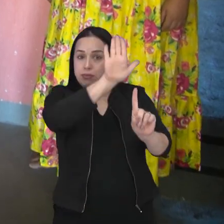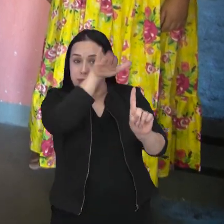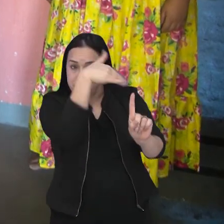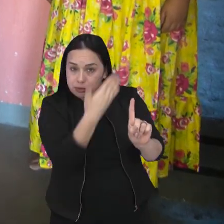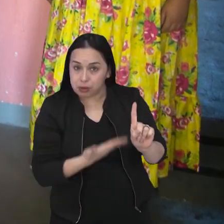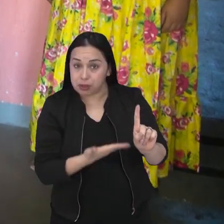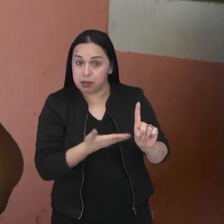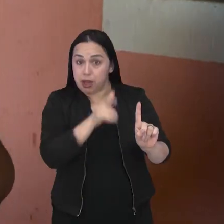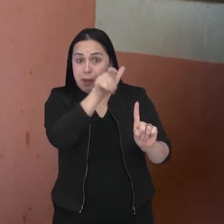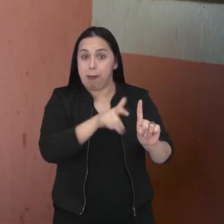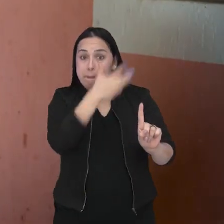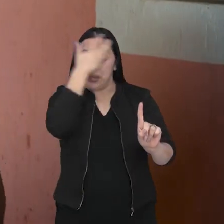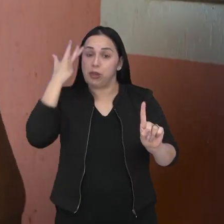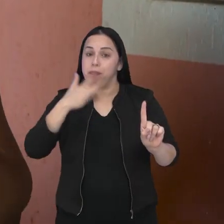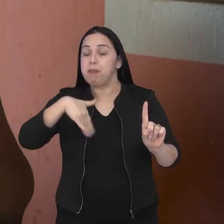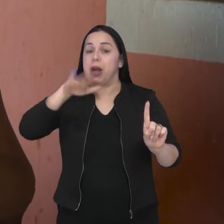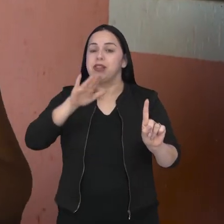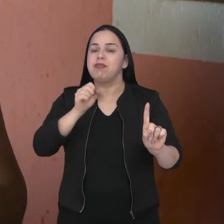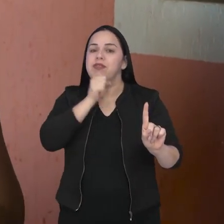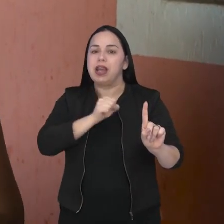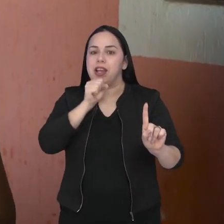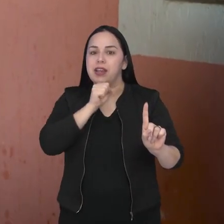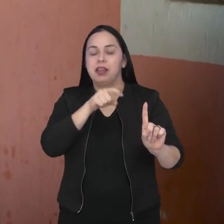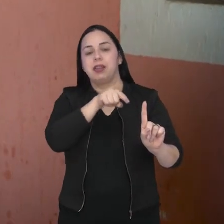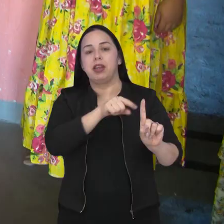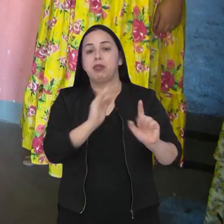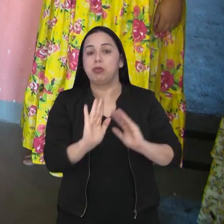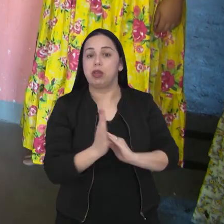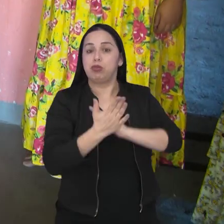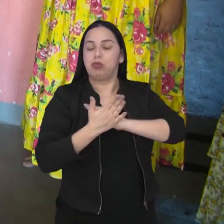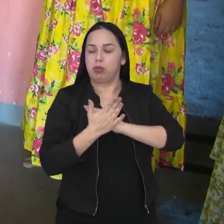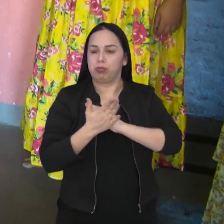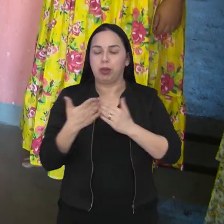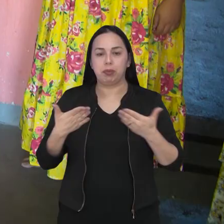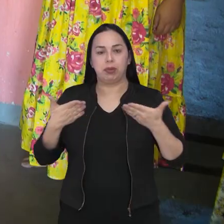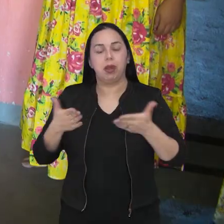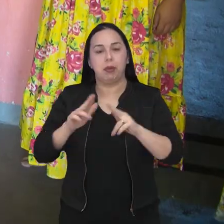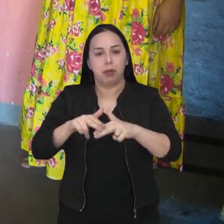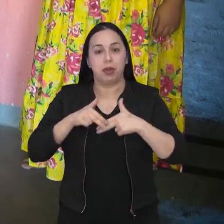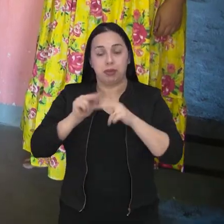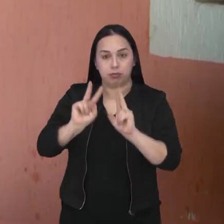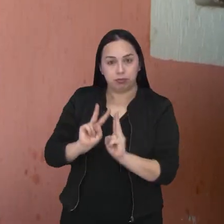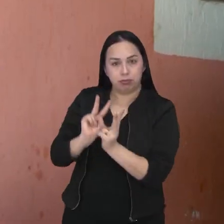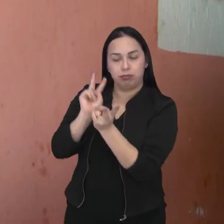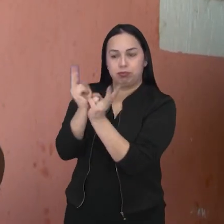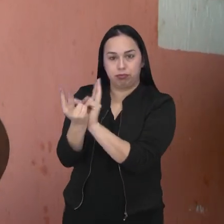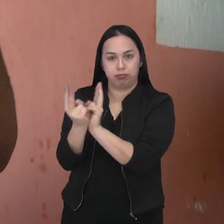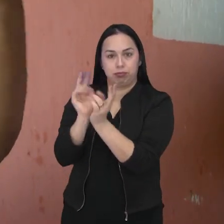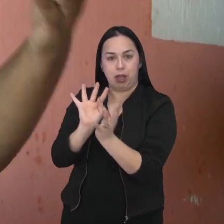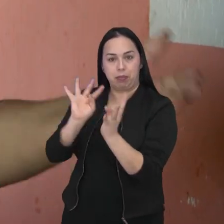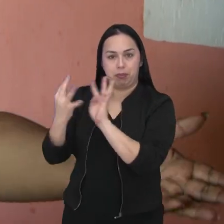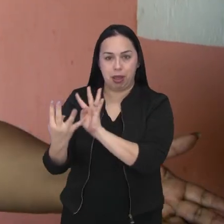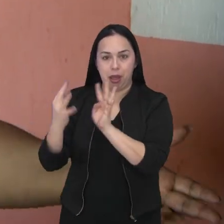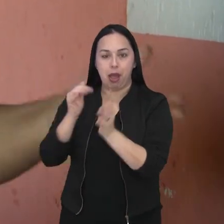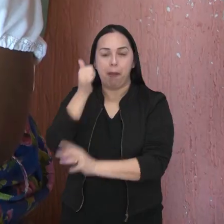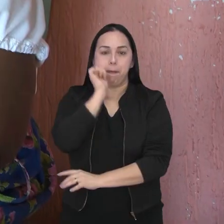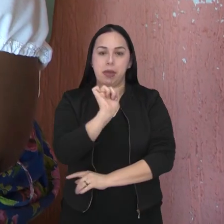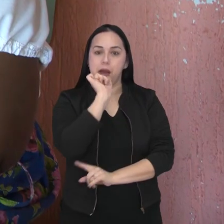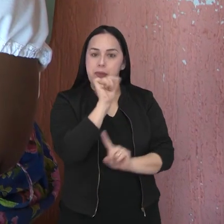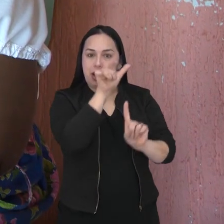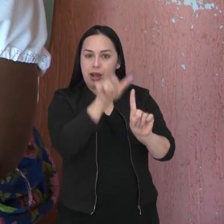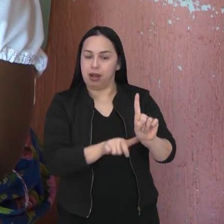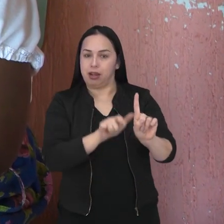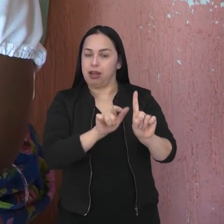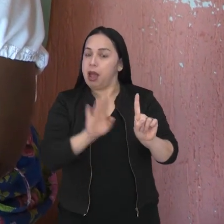reverencia o nosso mais velho, que permitiu que a gente estivesse aqui. Então, na nossa roda de jongo, minha mãe, a